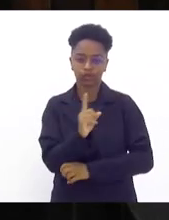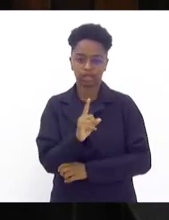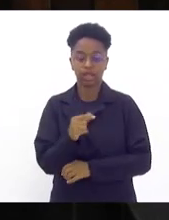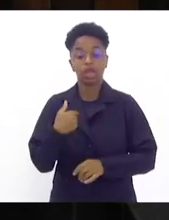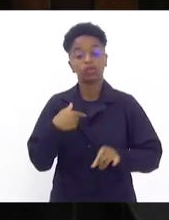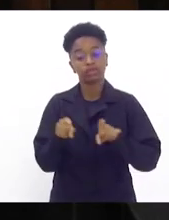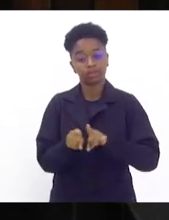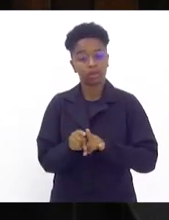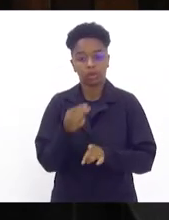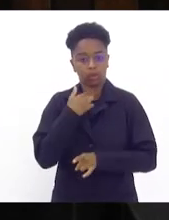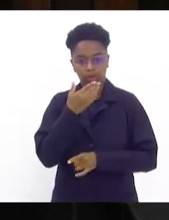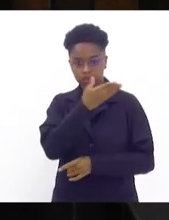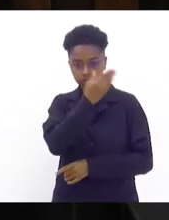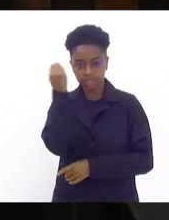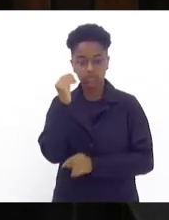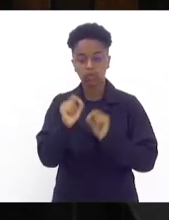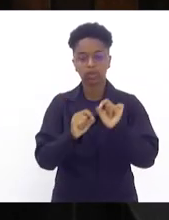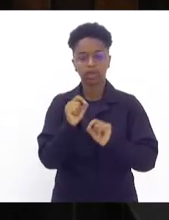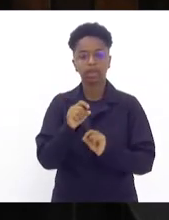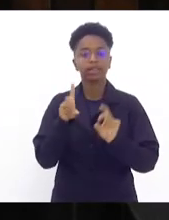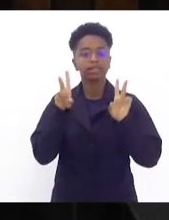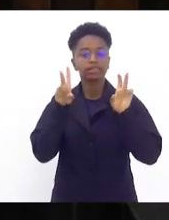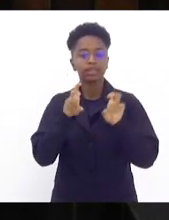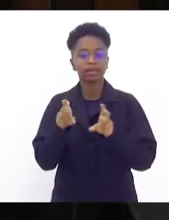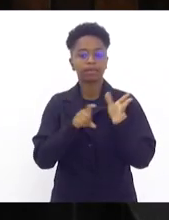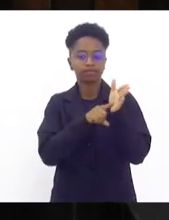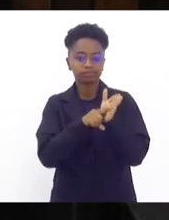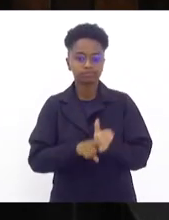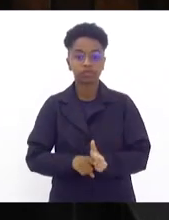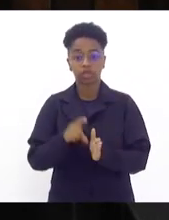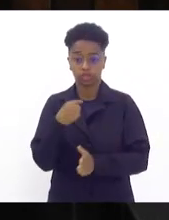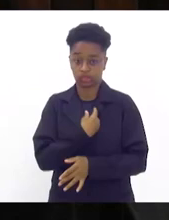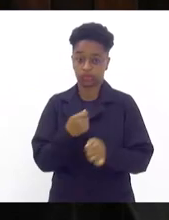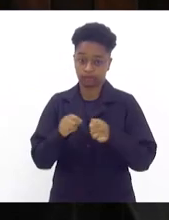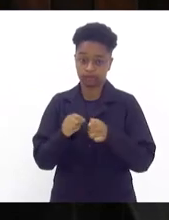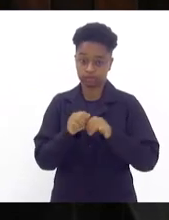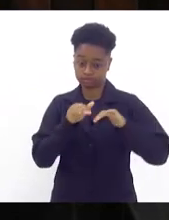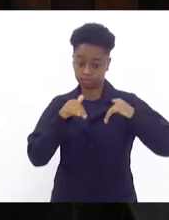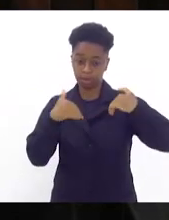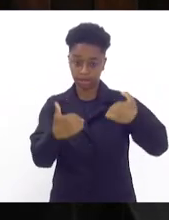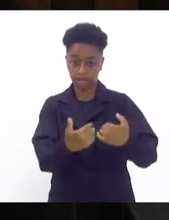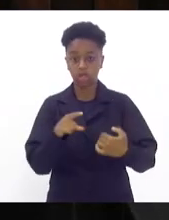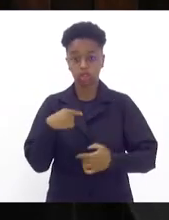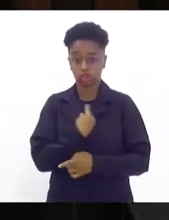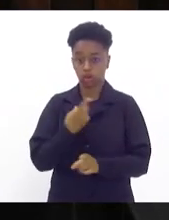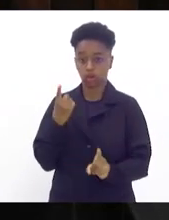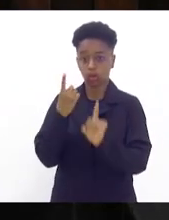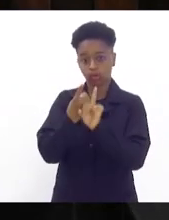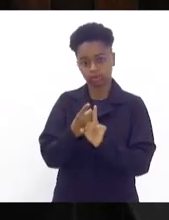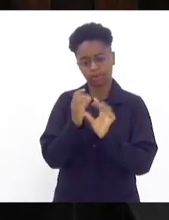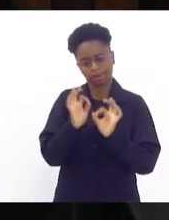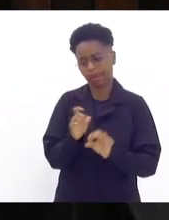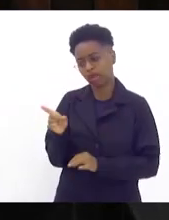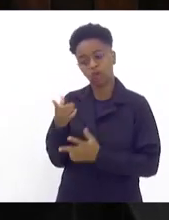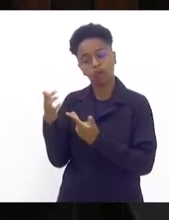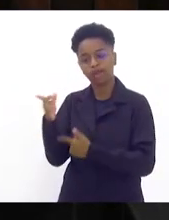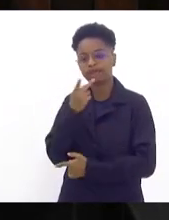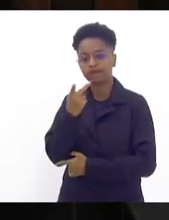Lucinha, sobre a fiscalização que fizemos efetivamente no Maracanã, onde a gente encontrou exatamente o que o deputado Thiago